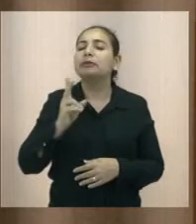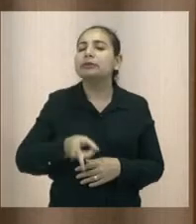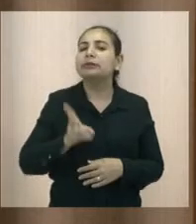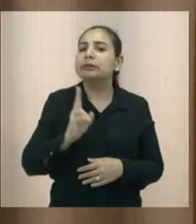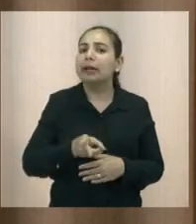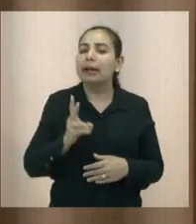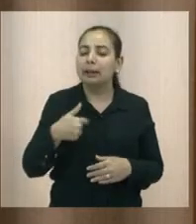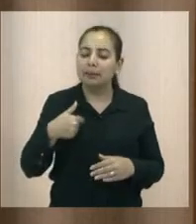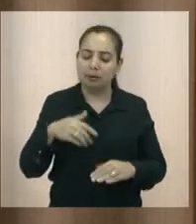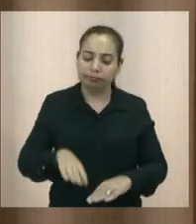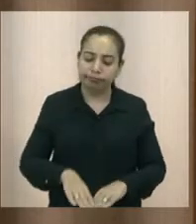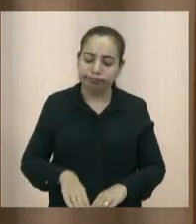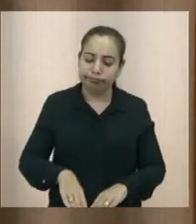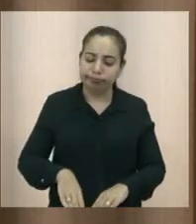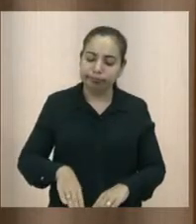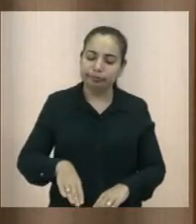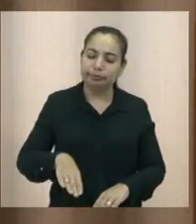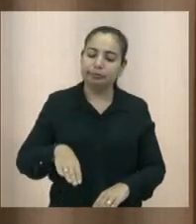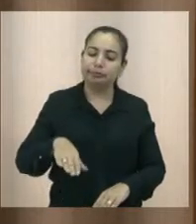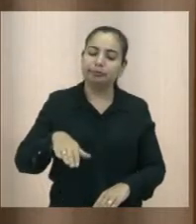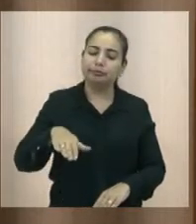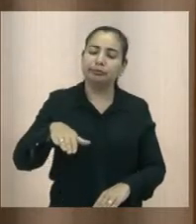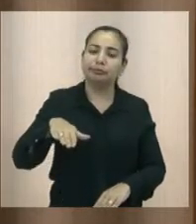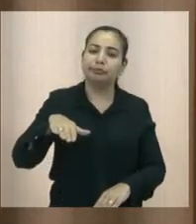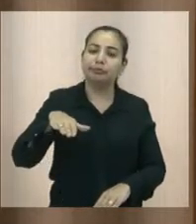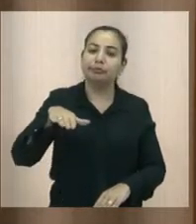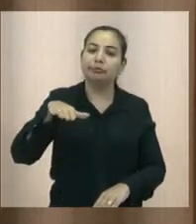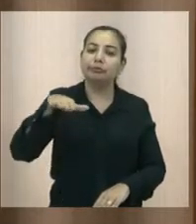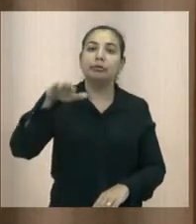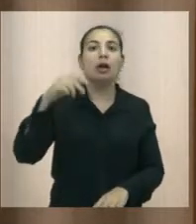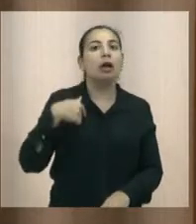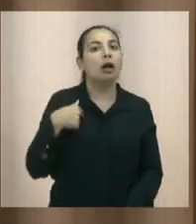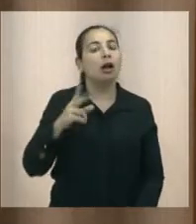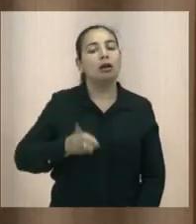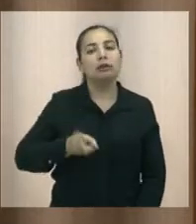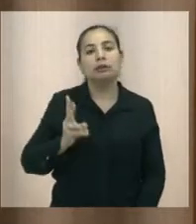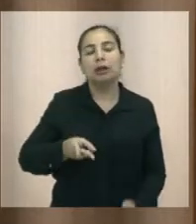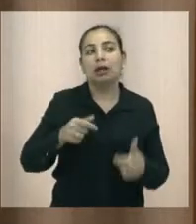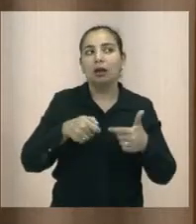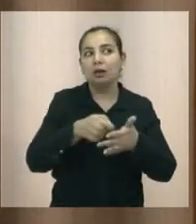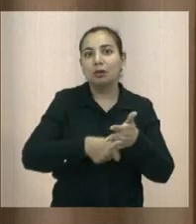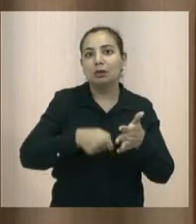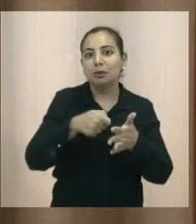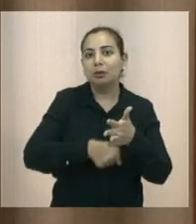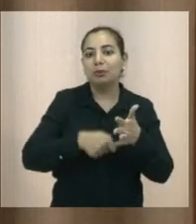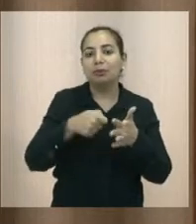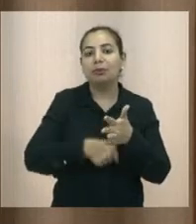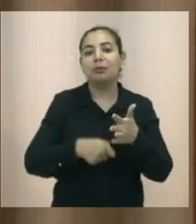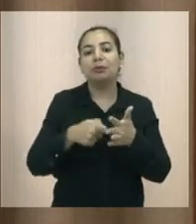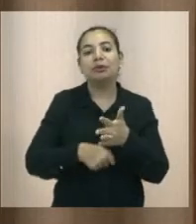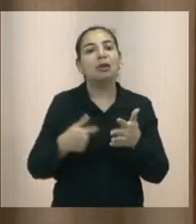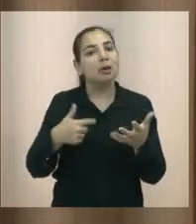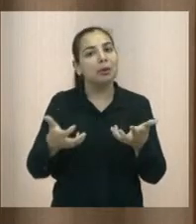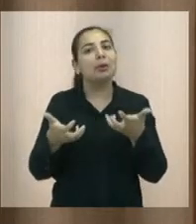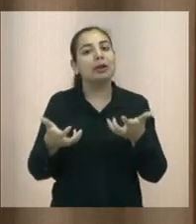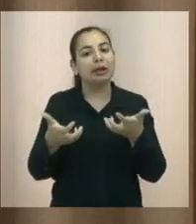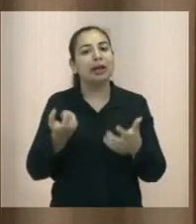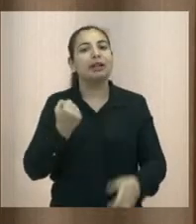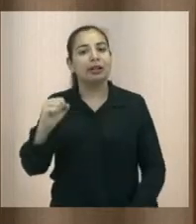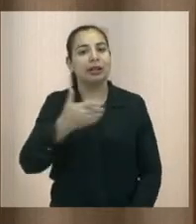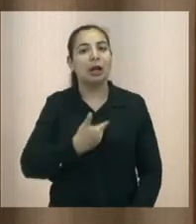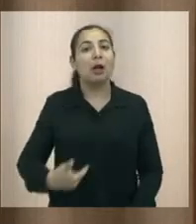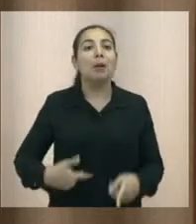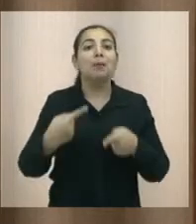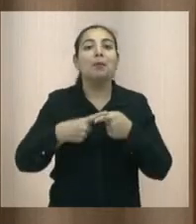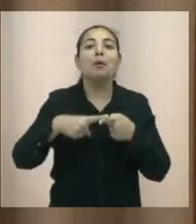venho trabalhando, que eu venho almejando, lutando, porque é para fazer pela